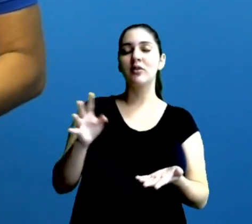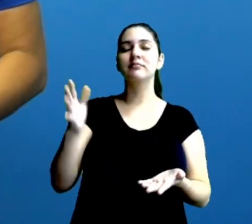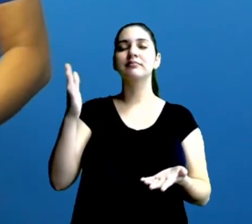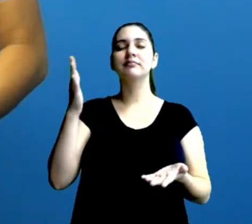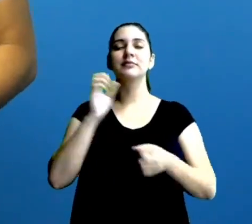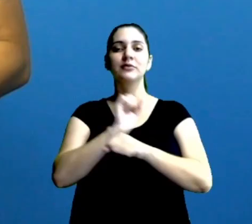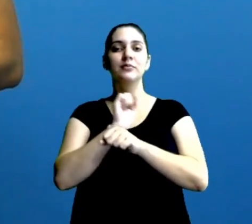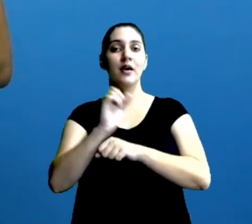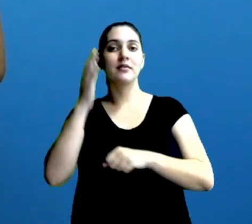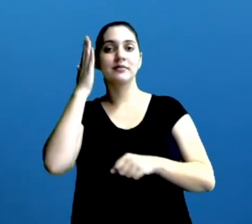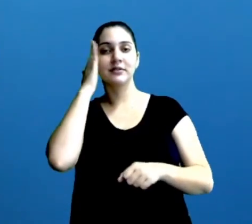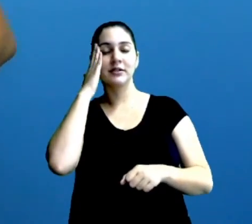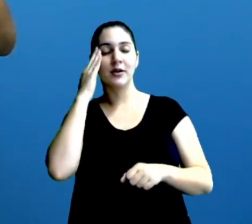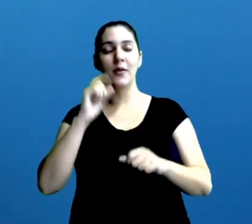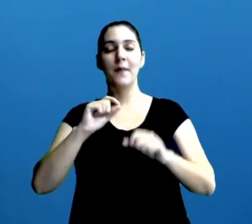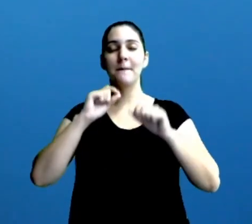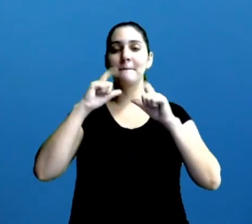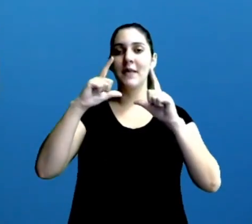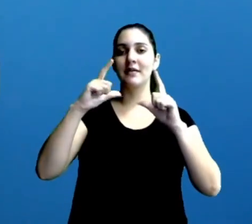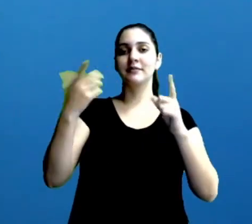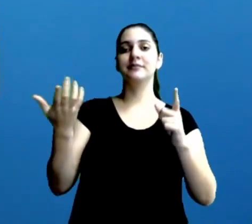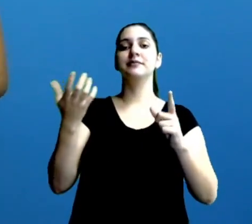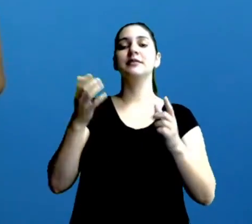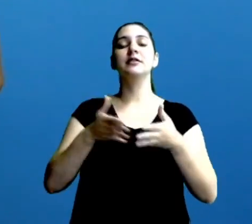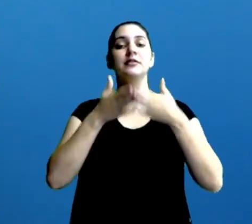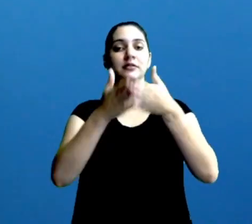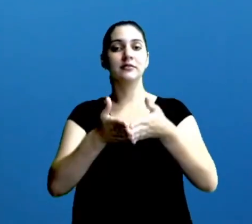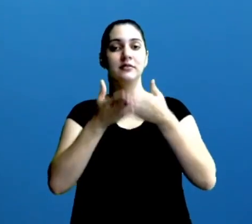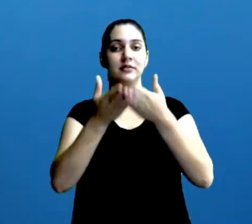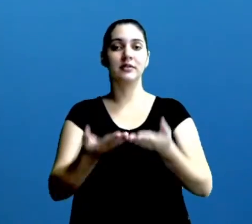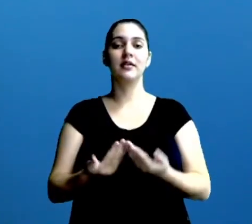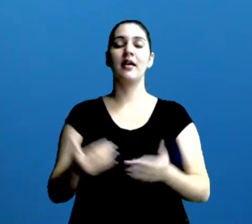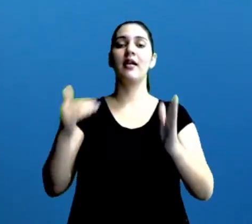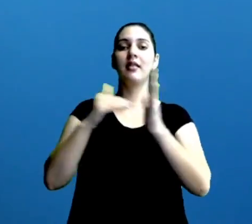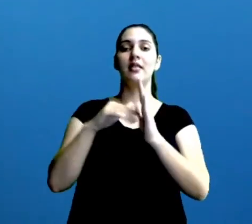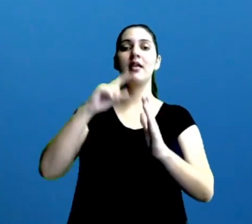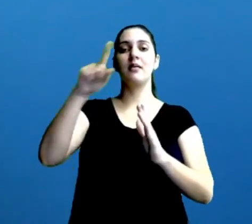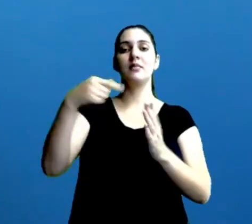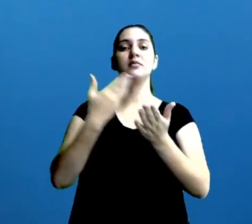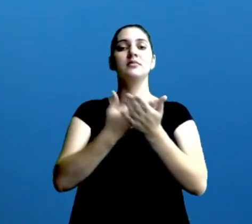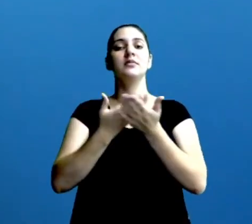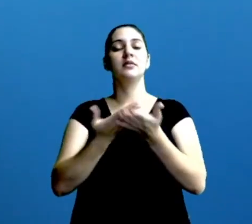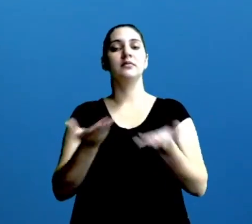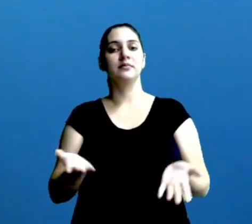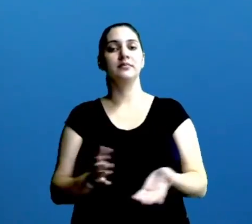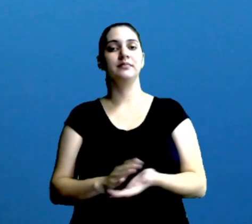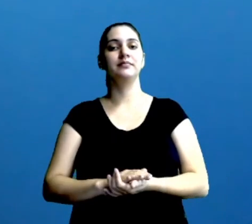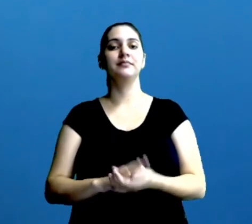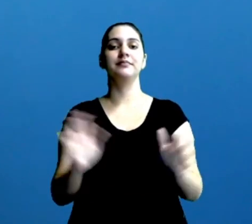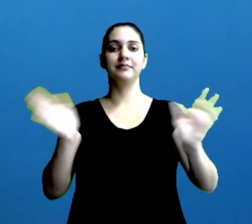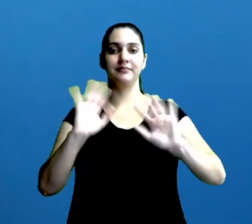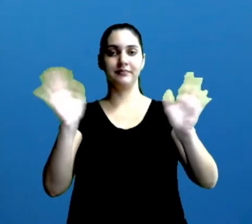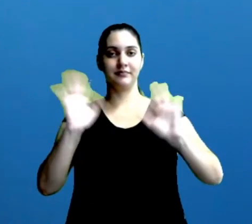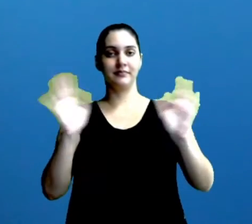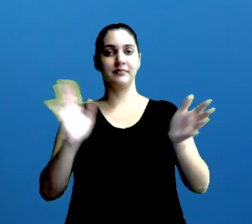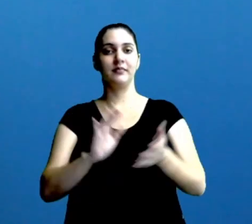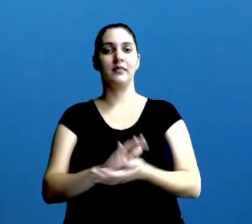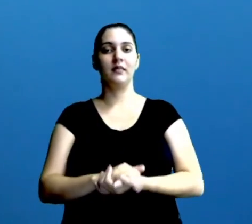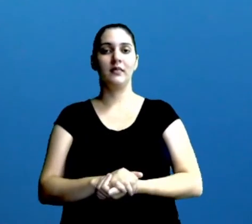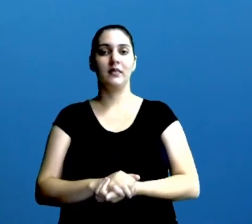mais sobre as grandes navegações e expansão marítima e até a nossa próxima aula. Tchau, tchau.